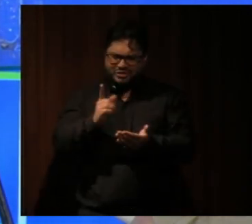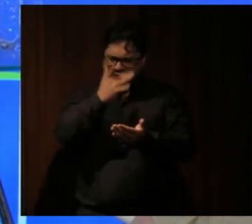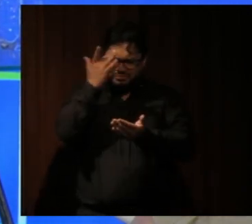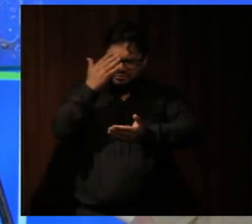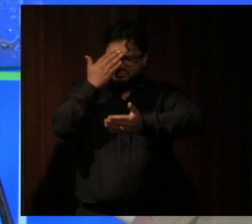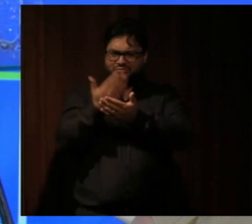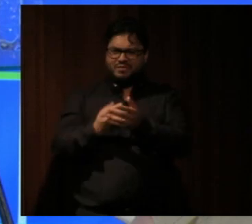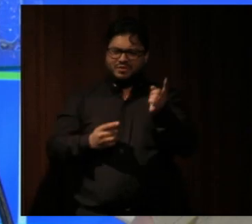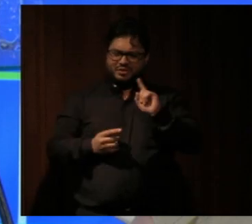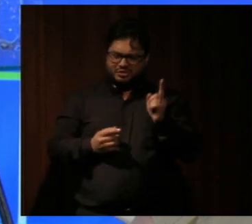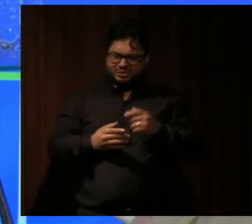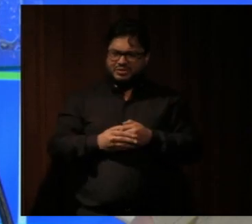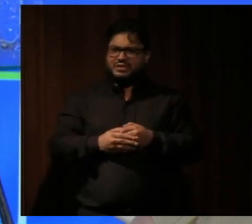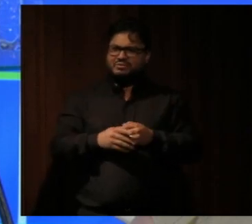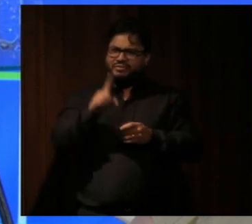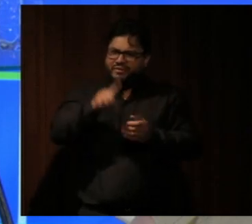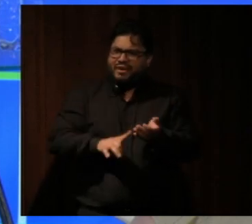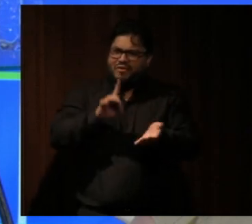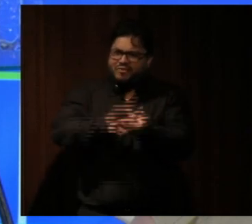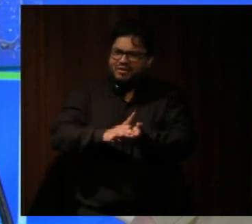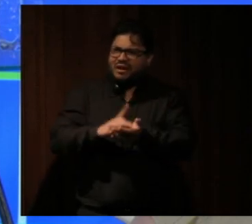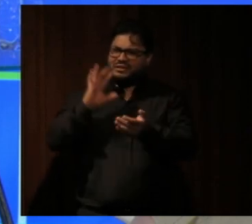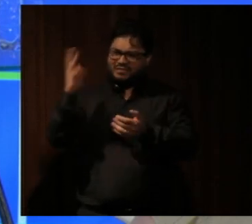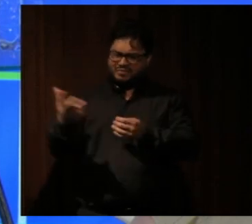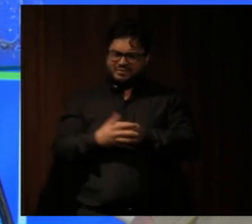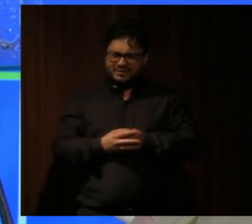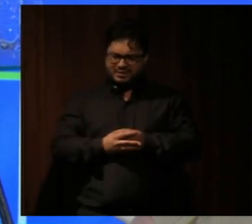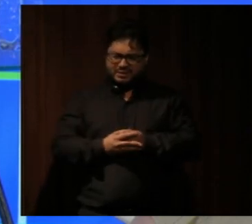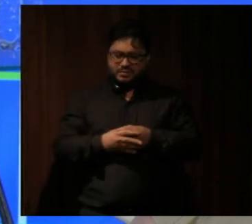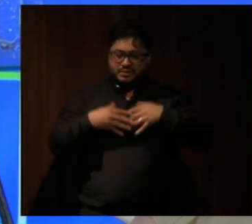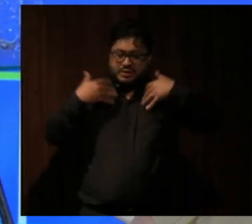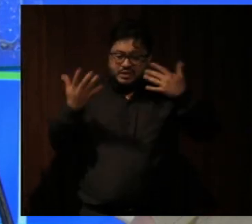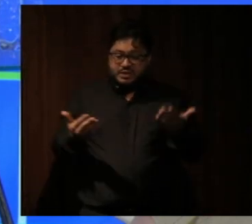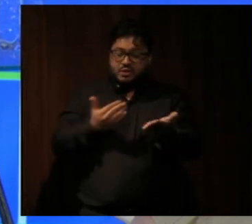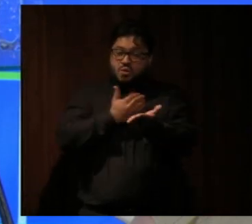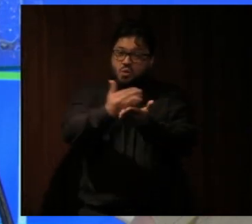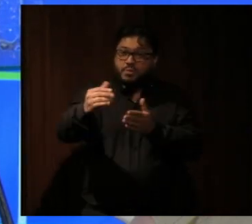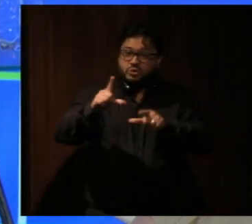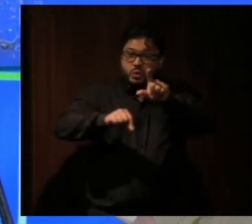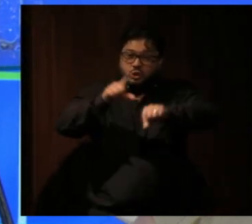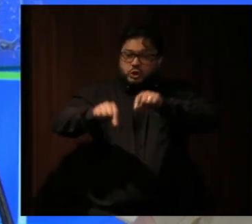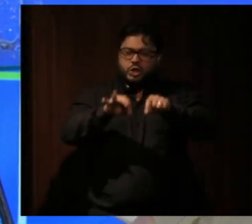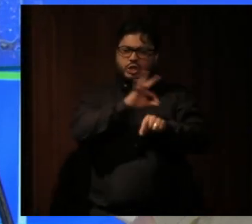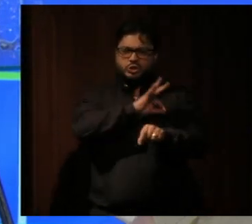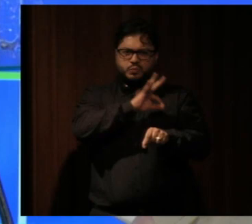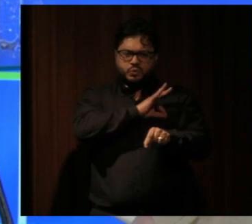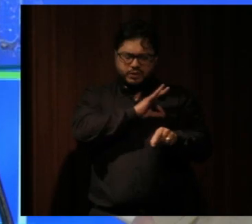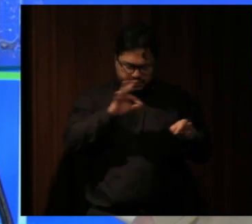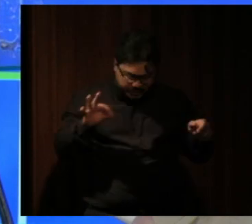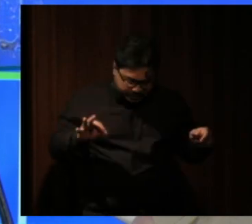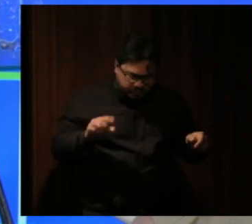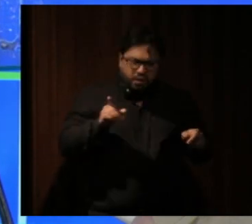pessoas não estavam acreditando que era verdade que tava acontecendo Então começou com a editoria de polícia ela foi a t o local